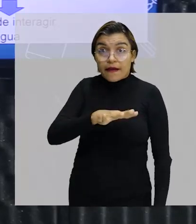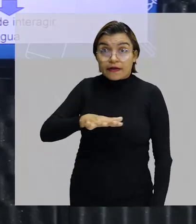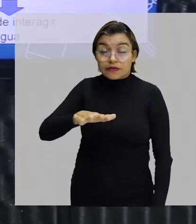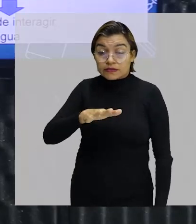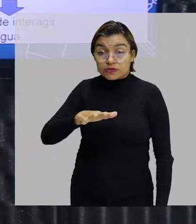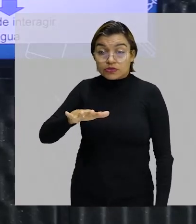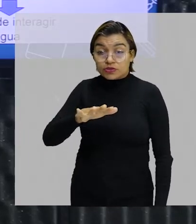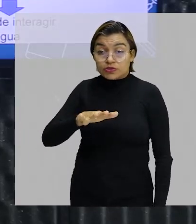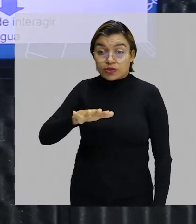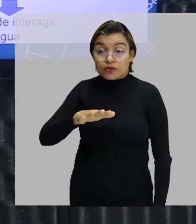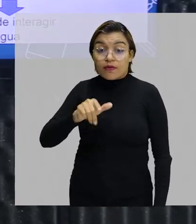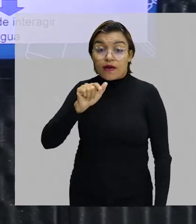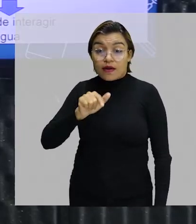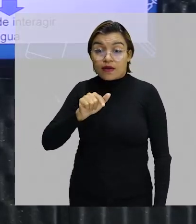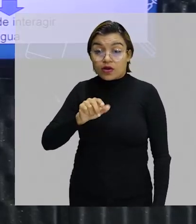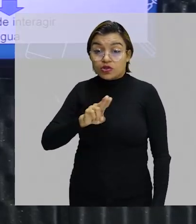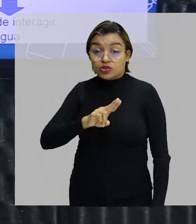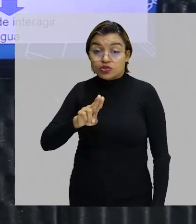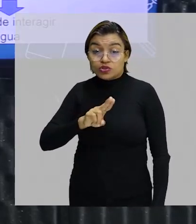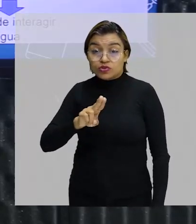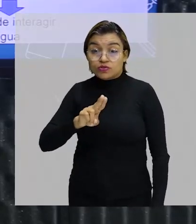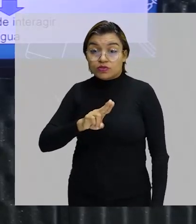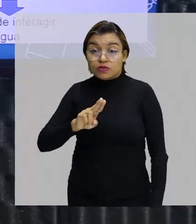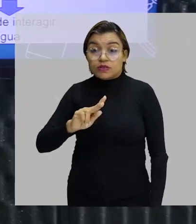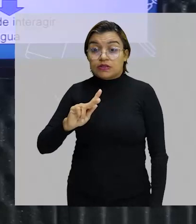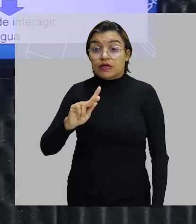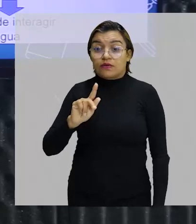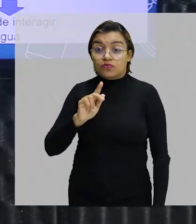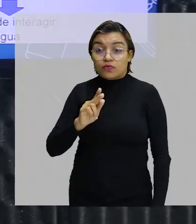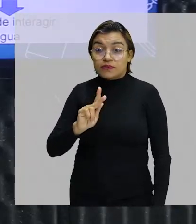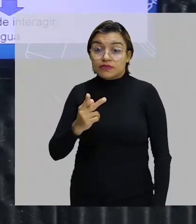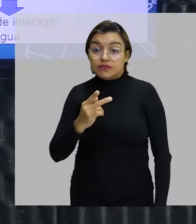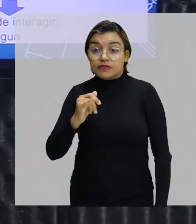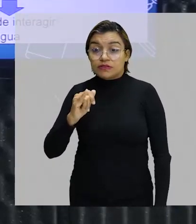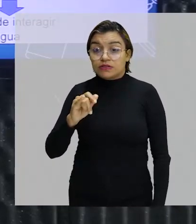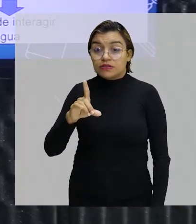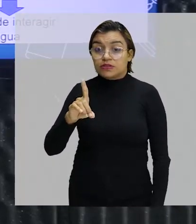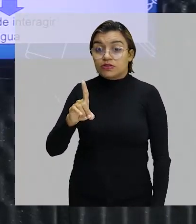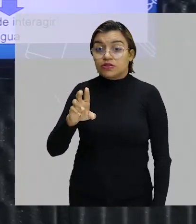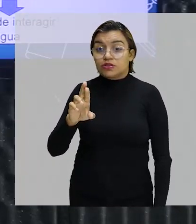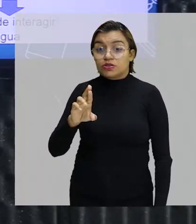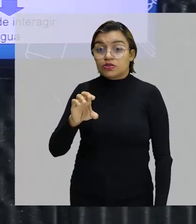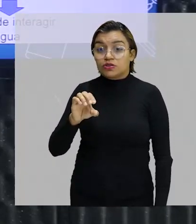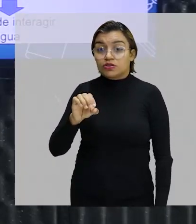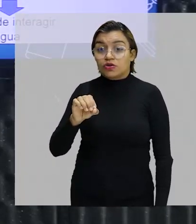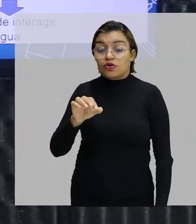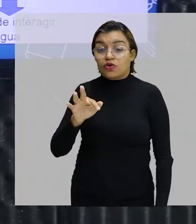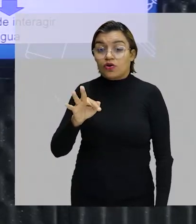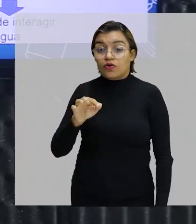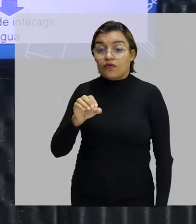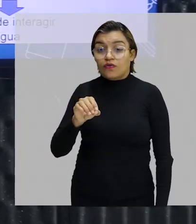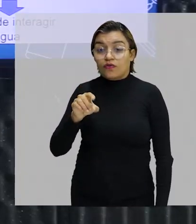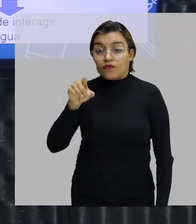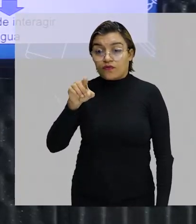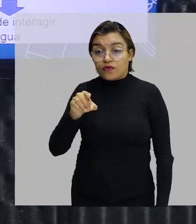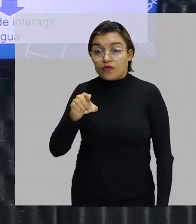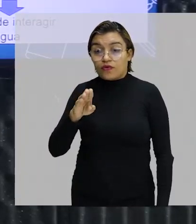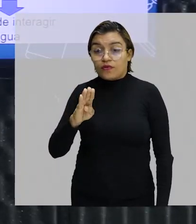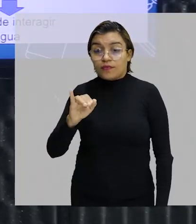apolar, vamos chamar de hidrofóbica, guarda esse termo, hidro, água,